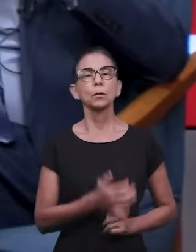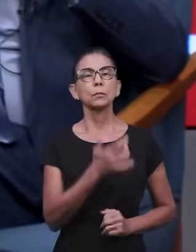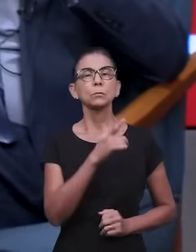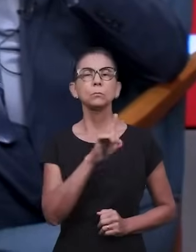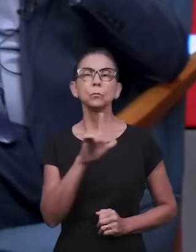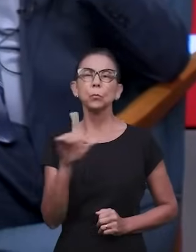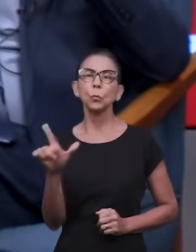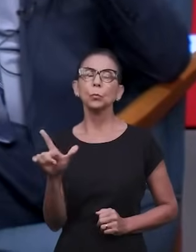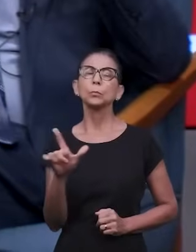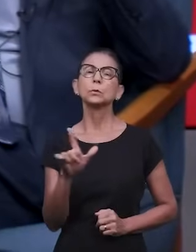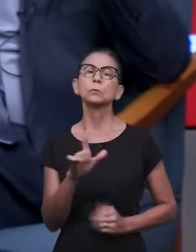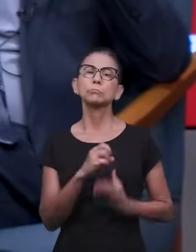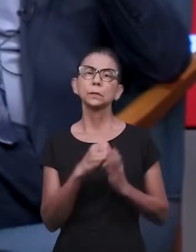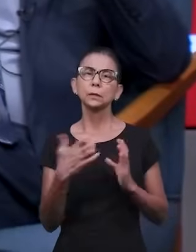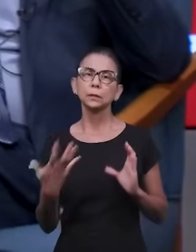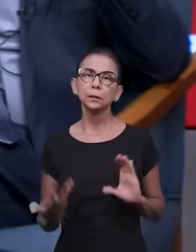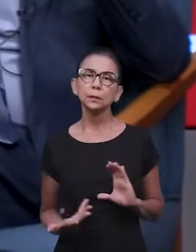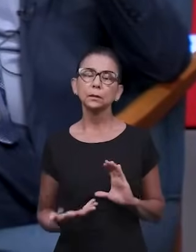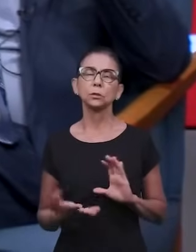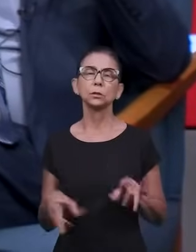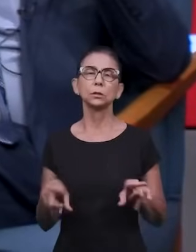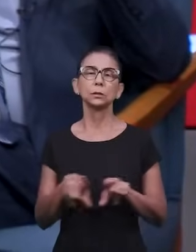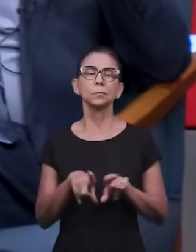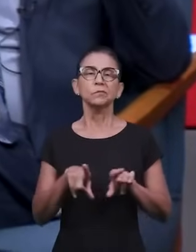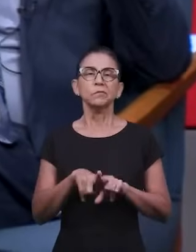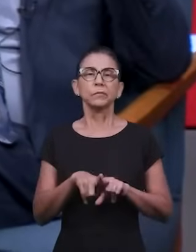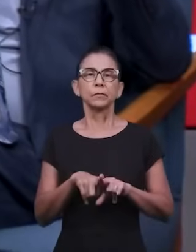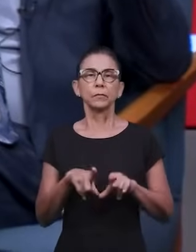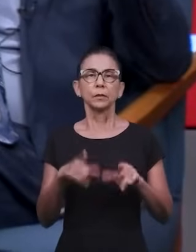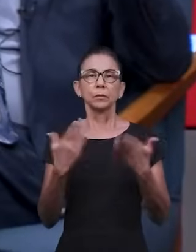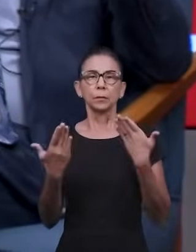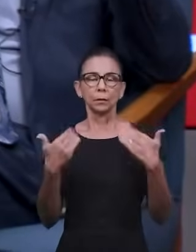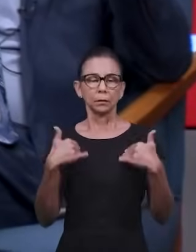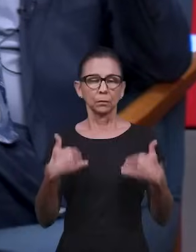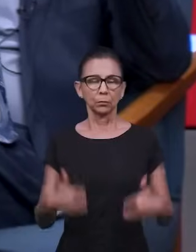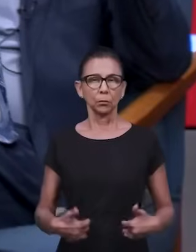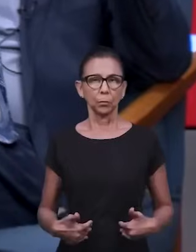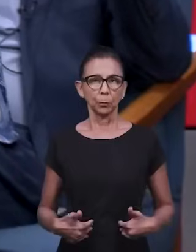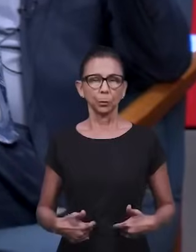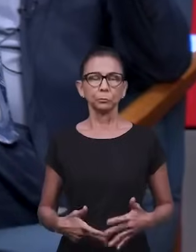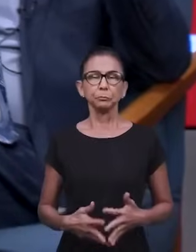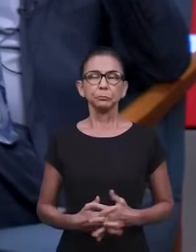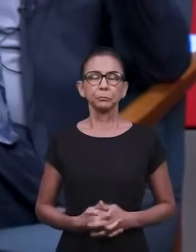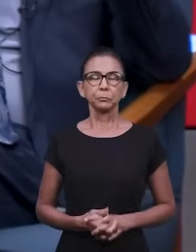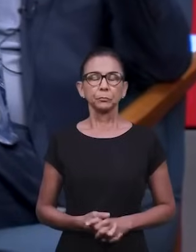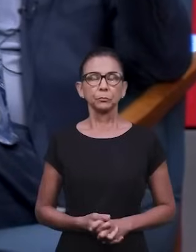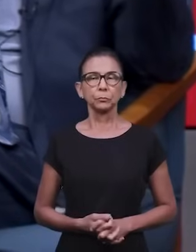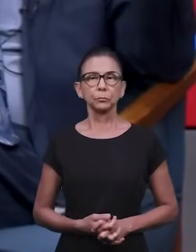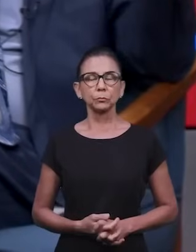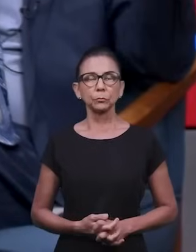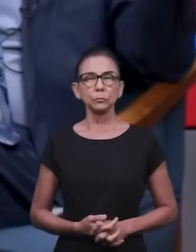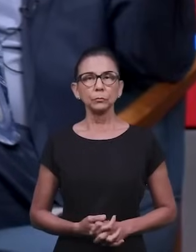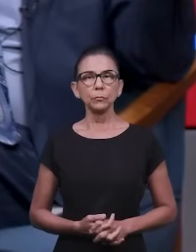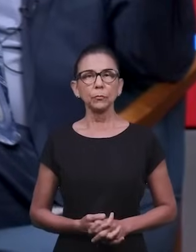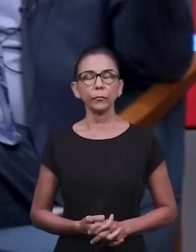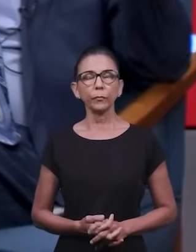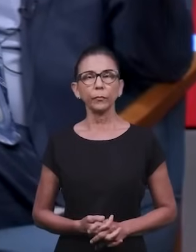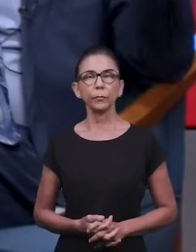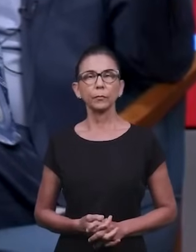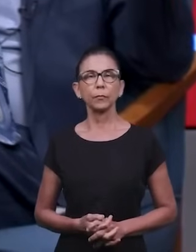um outro aspecto também de corpo e nós vamos começar a falar então vocês viram